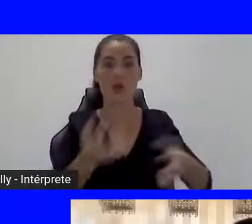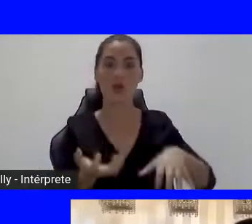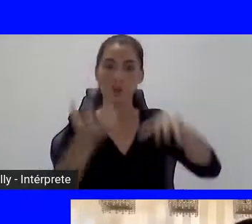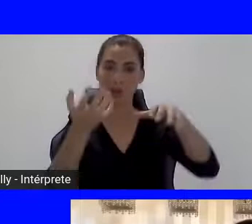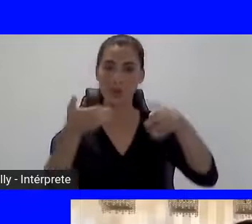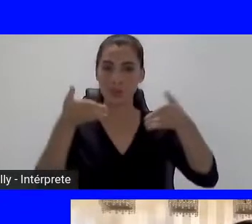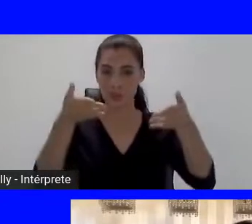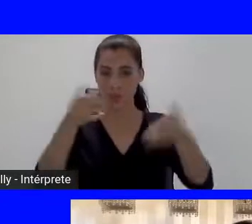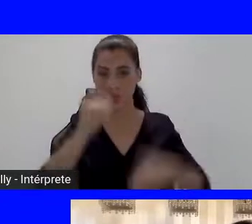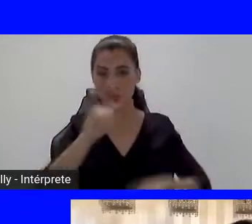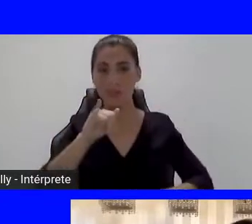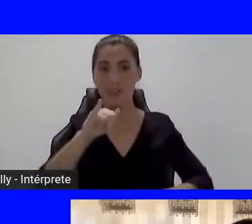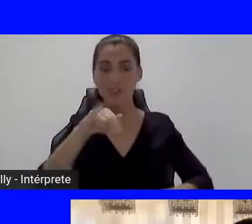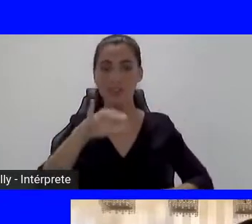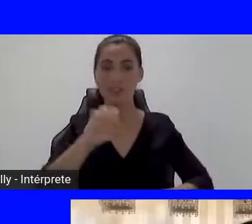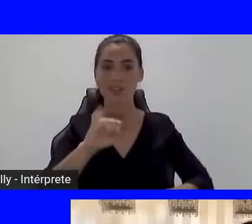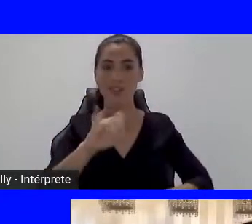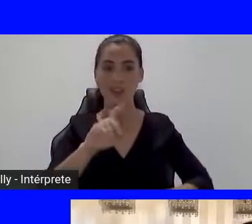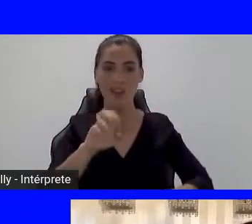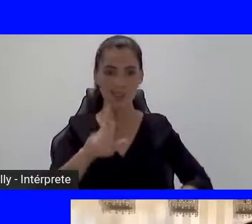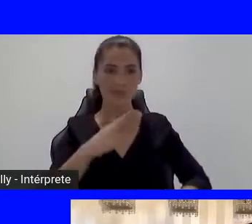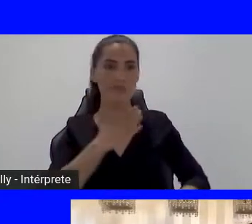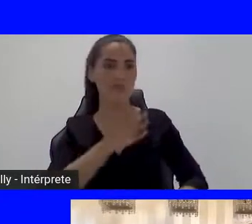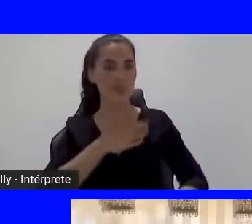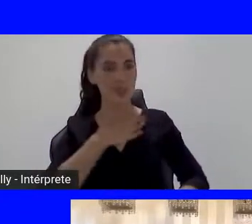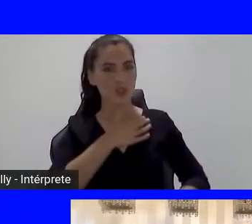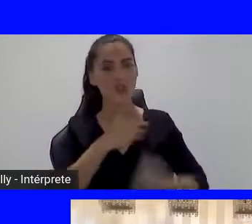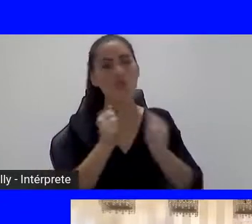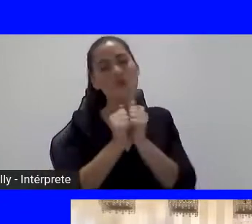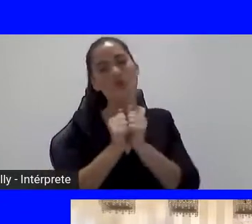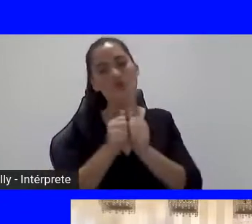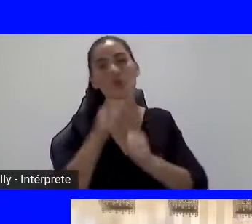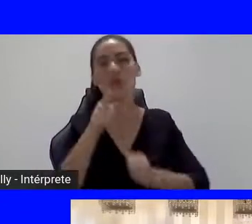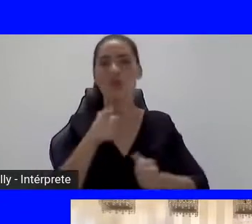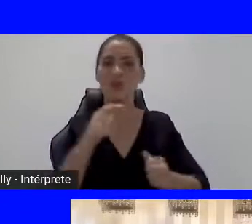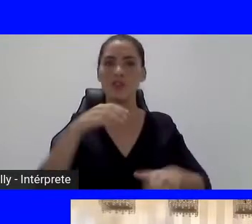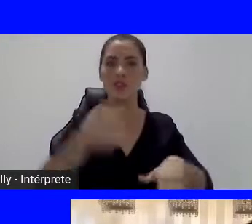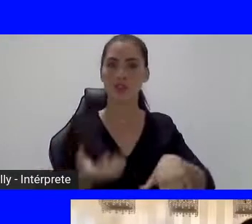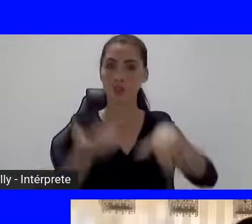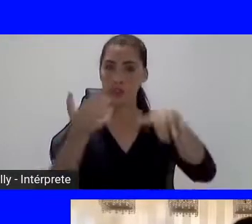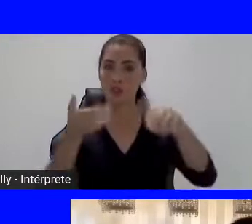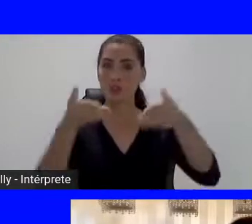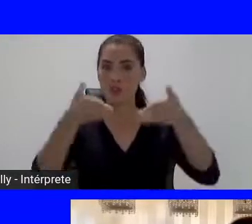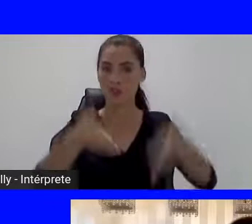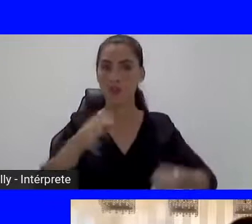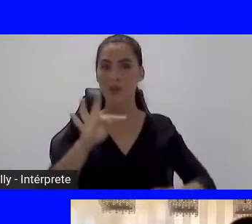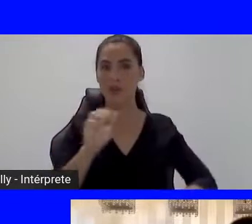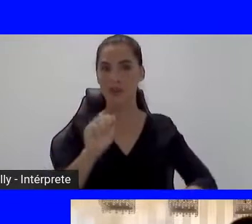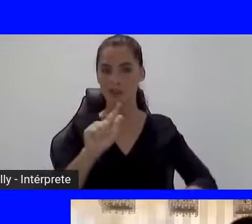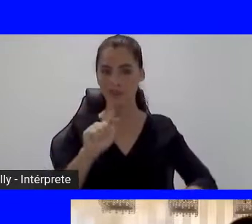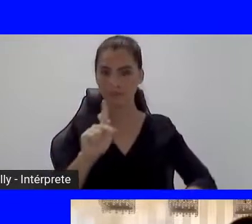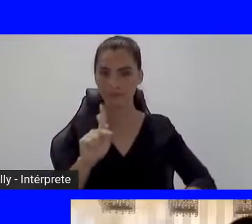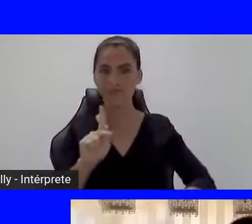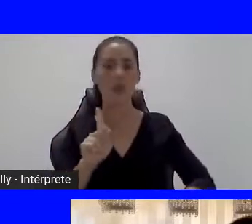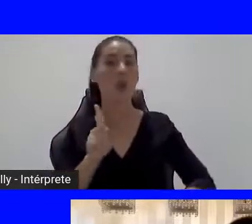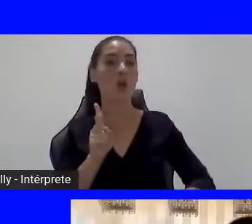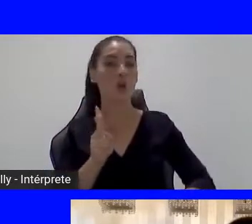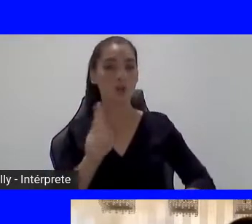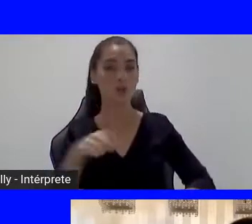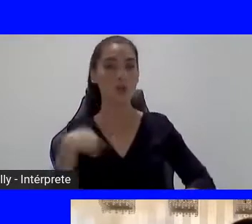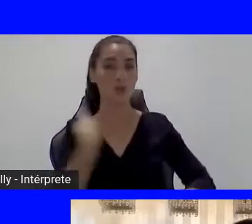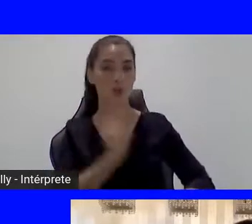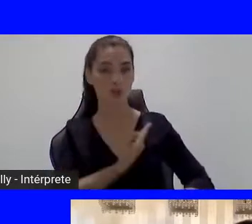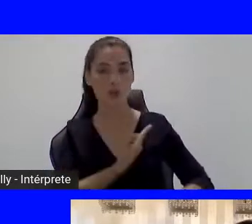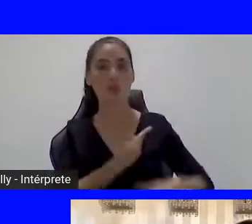aqui conosco no Congresso em Foco Talk. E dando prosseguimento à nossa série de entrevistas com